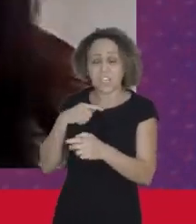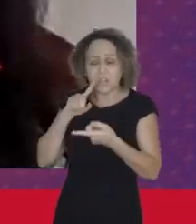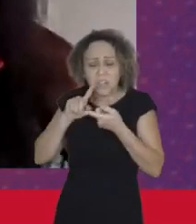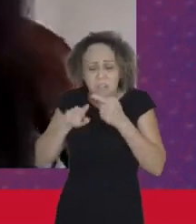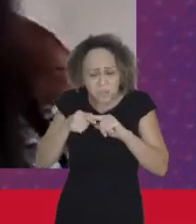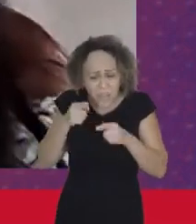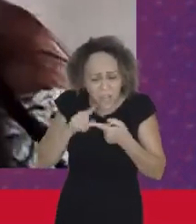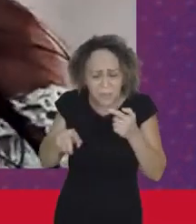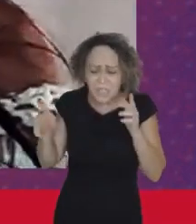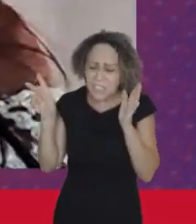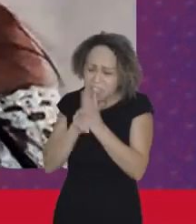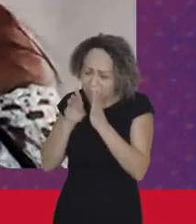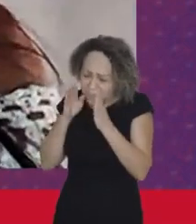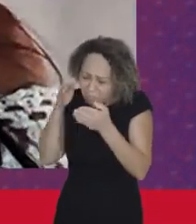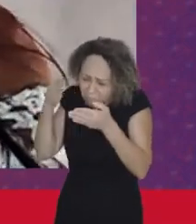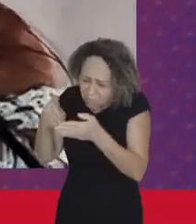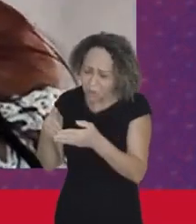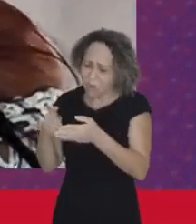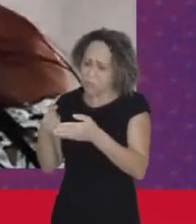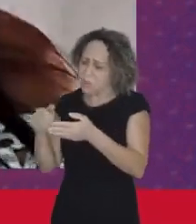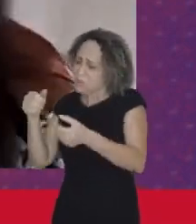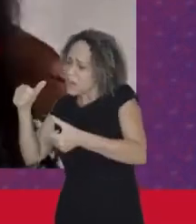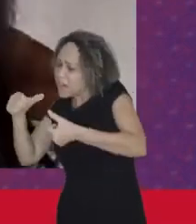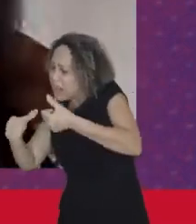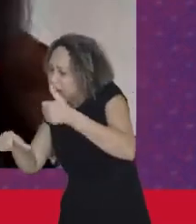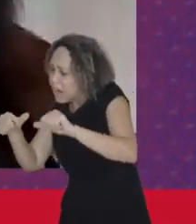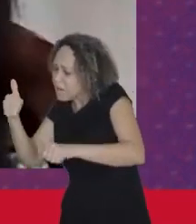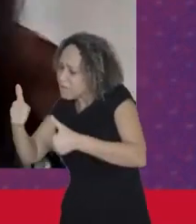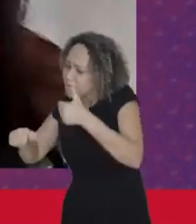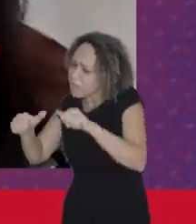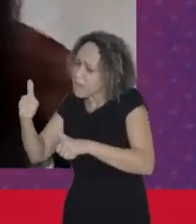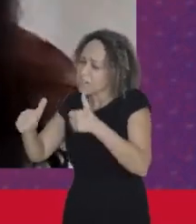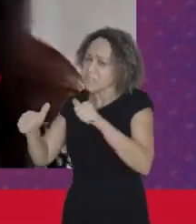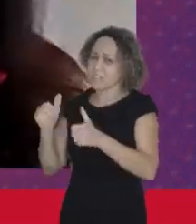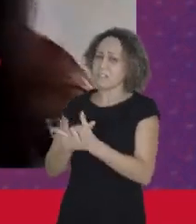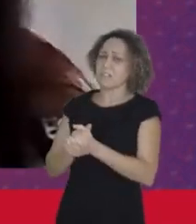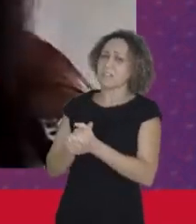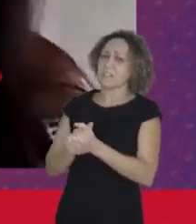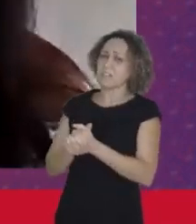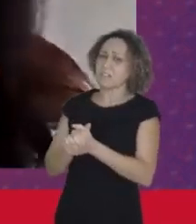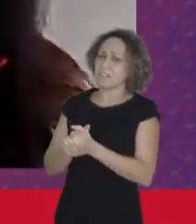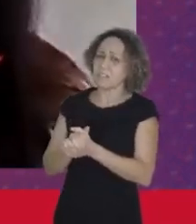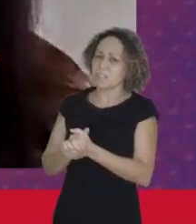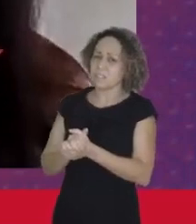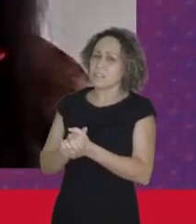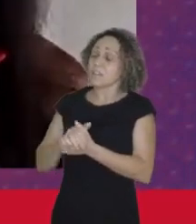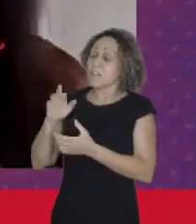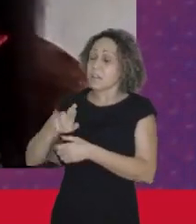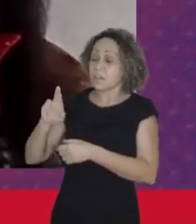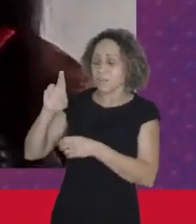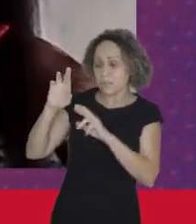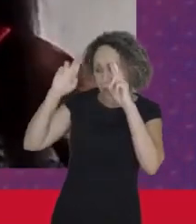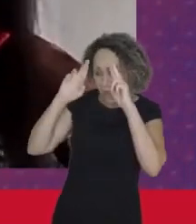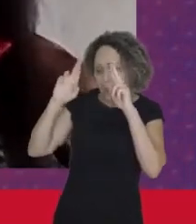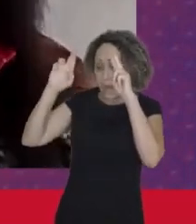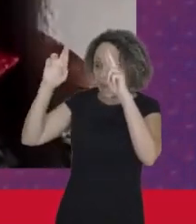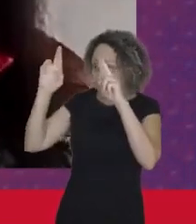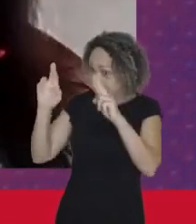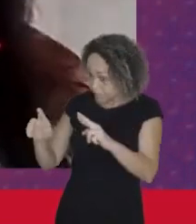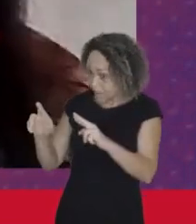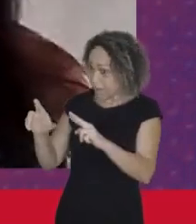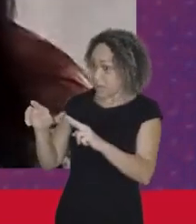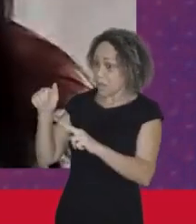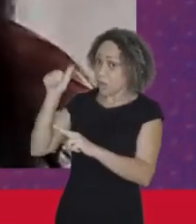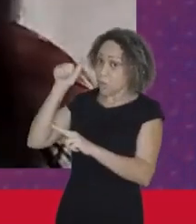tem lá a legislação que explica, inclusive, o tipo do equipamento que vai poder auxiliar todas as mulheres